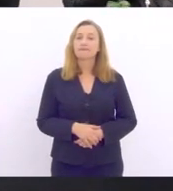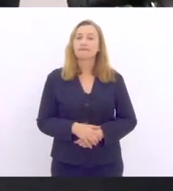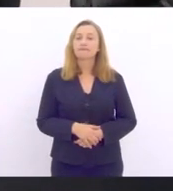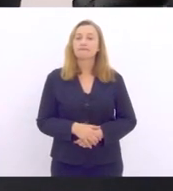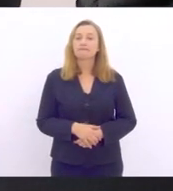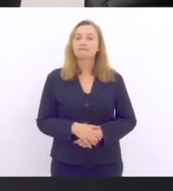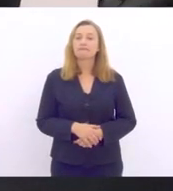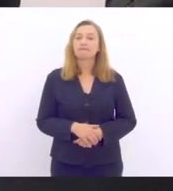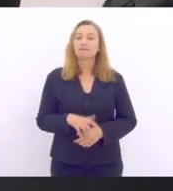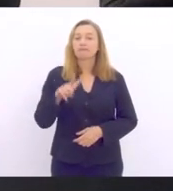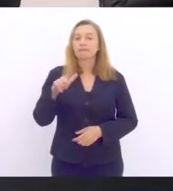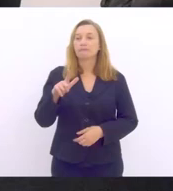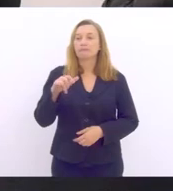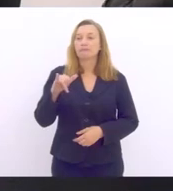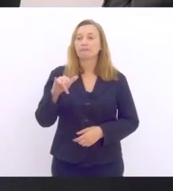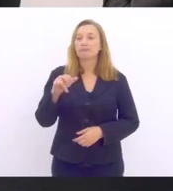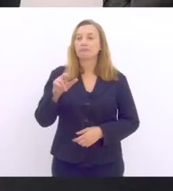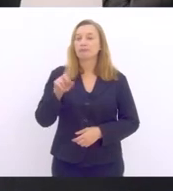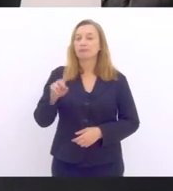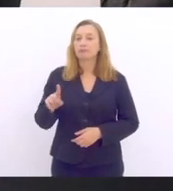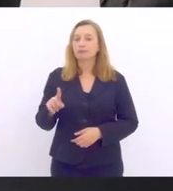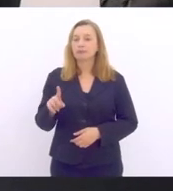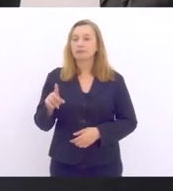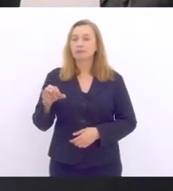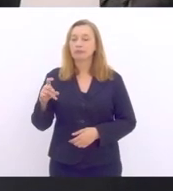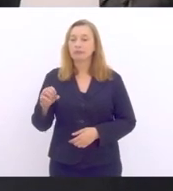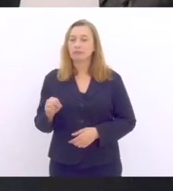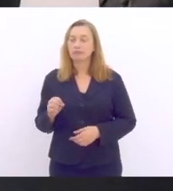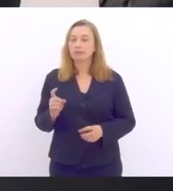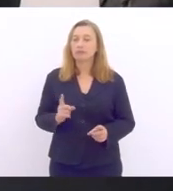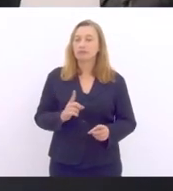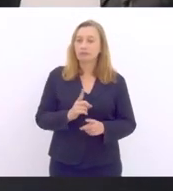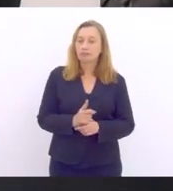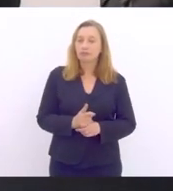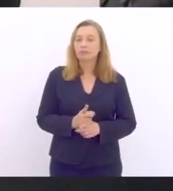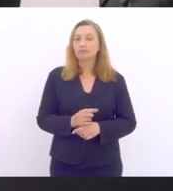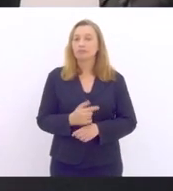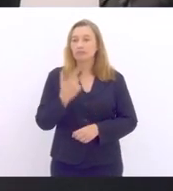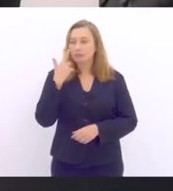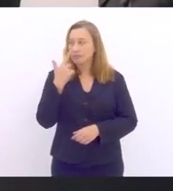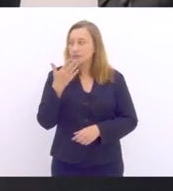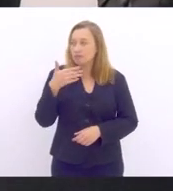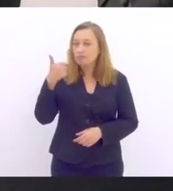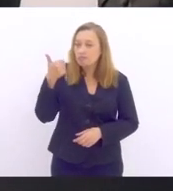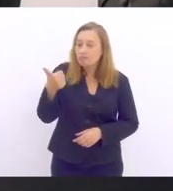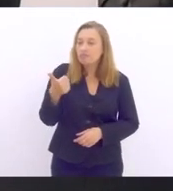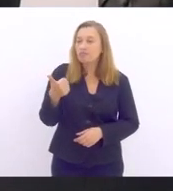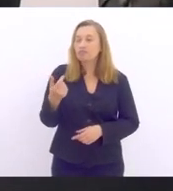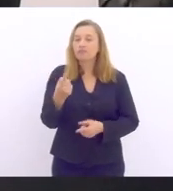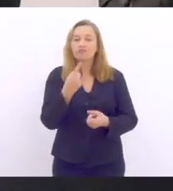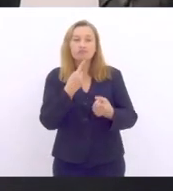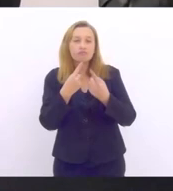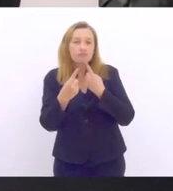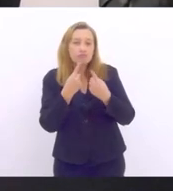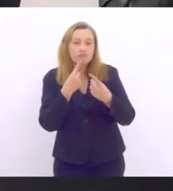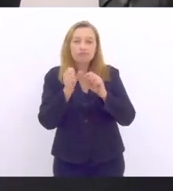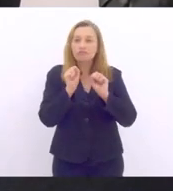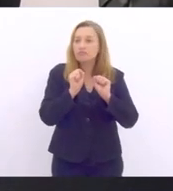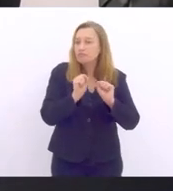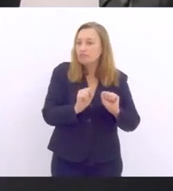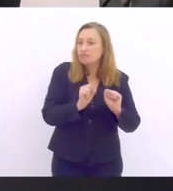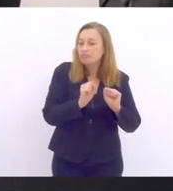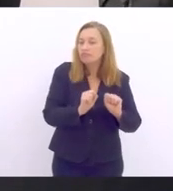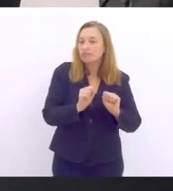de fazer esse encontro para a gente poder convergir né, nesse diálogo possível